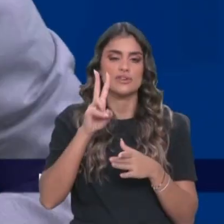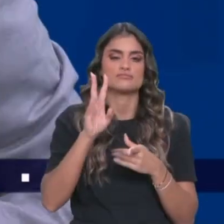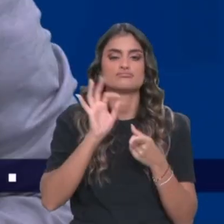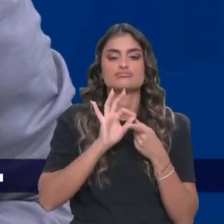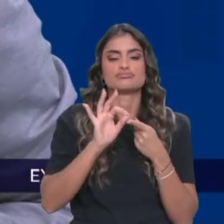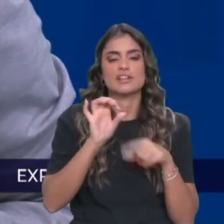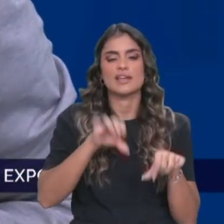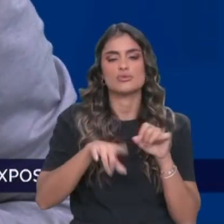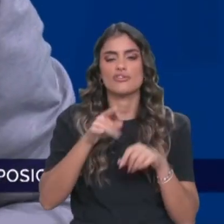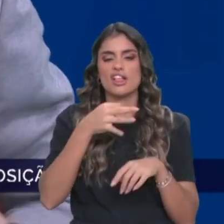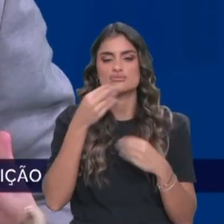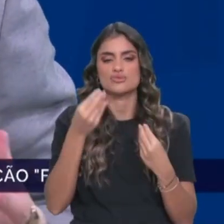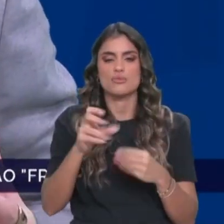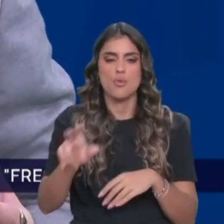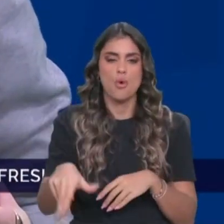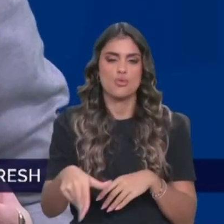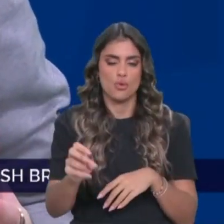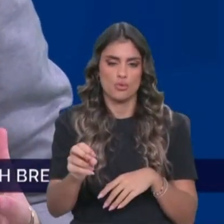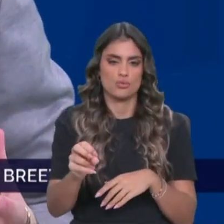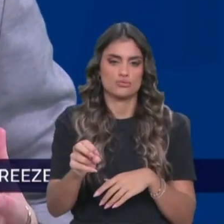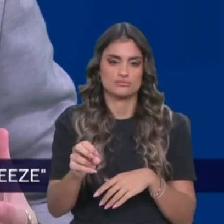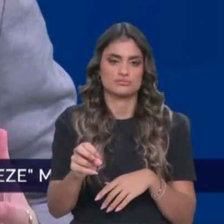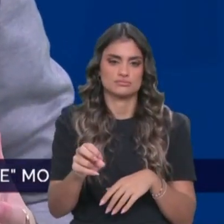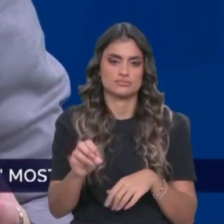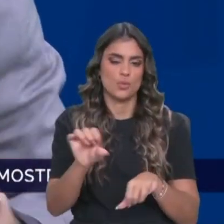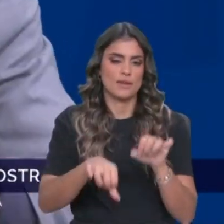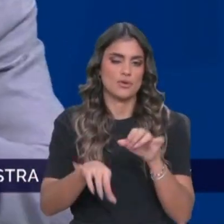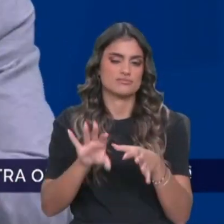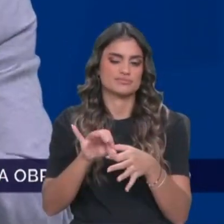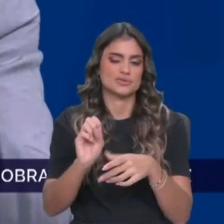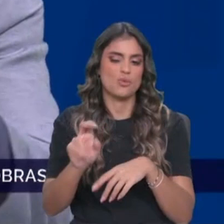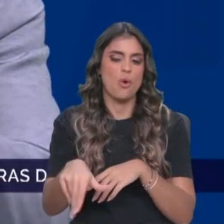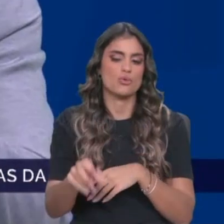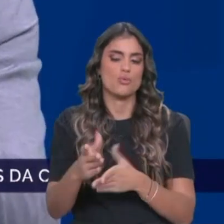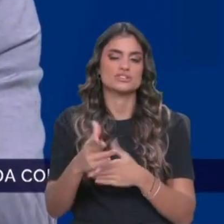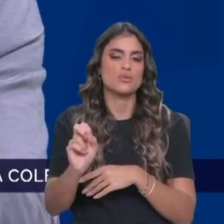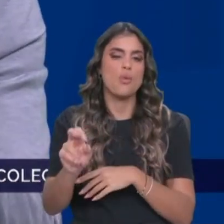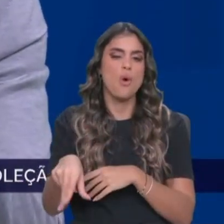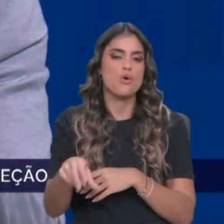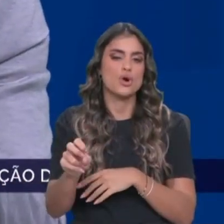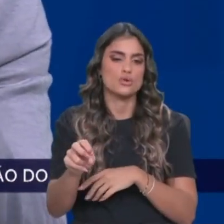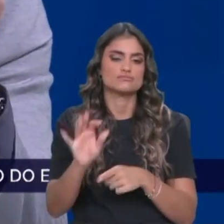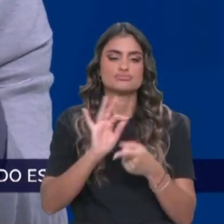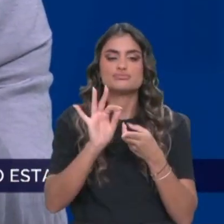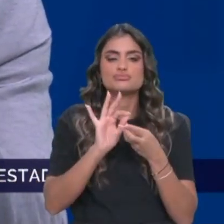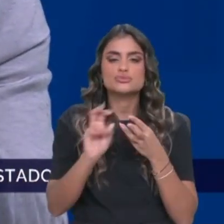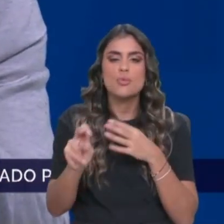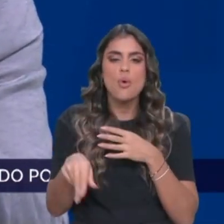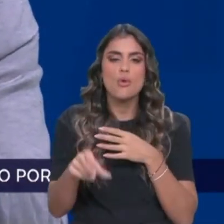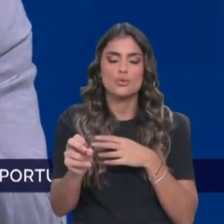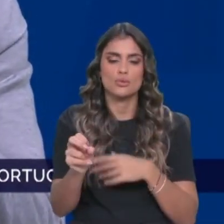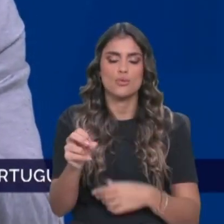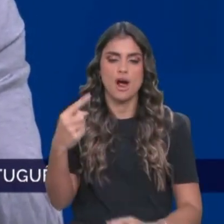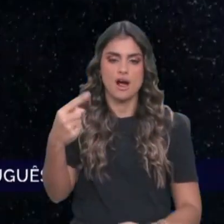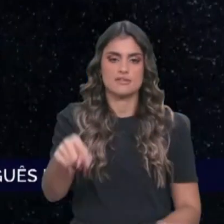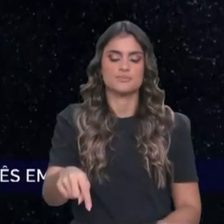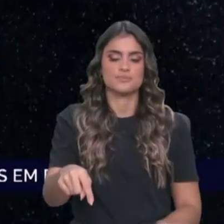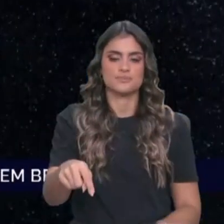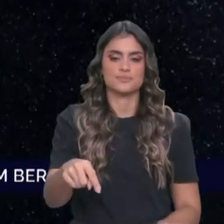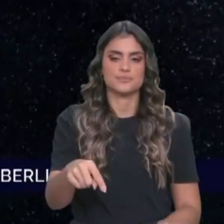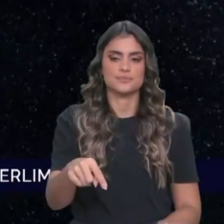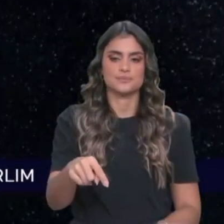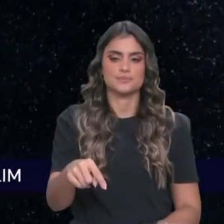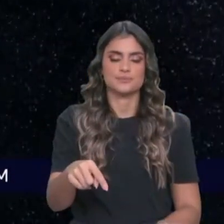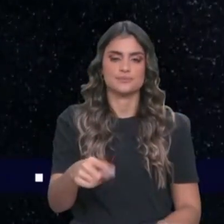tu disseste muito bem, o ouro, a família química do ouro, digamos assim. Não é só o ouro, a família dos elementos químicos próximos de ouro, que,